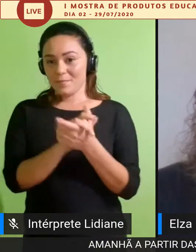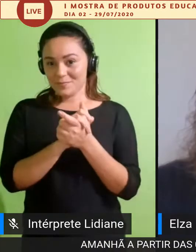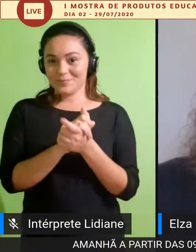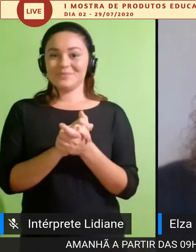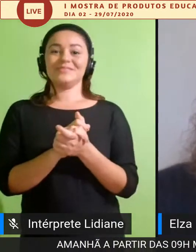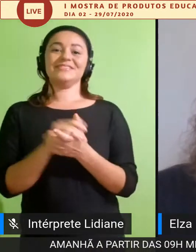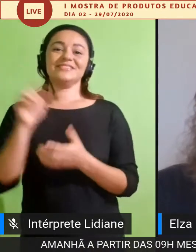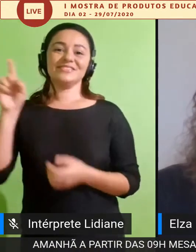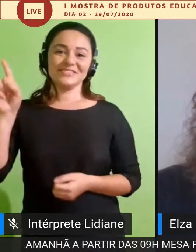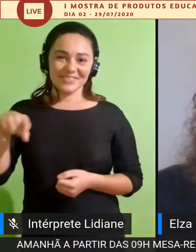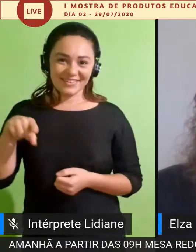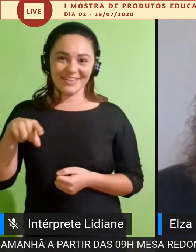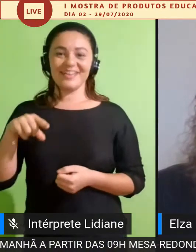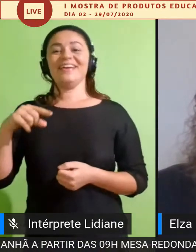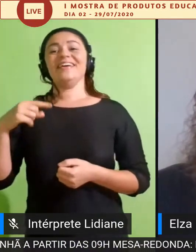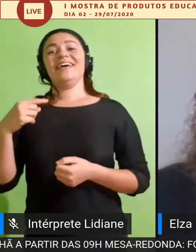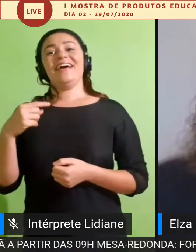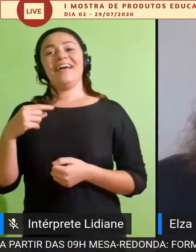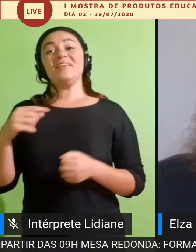estou com saudade de todo mundo,